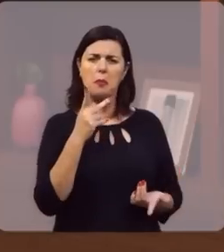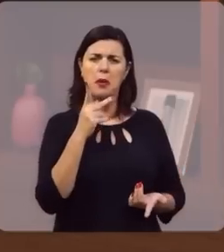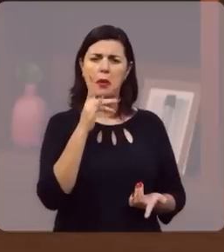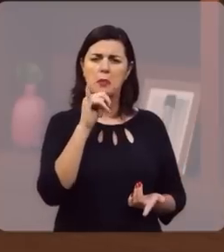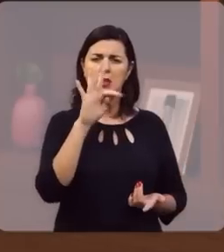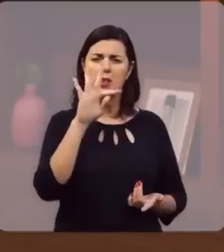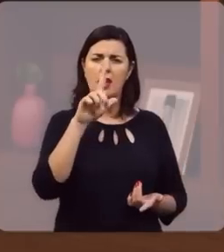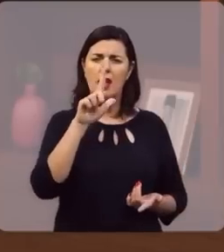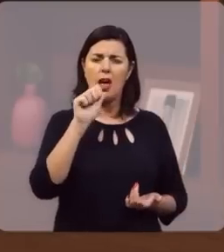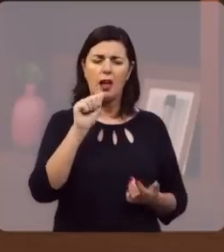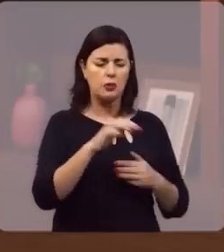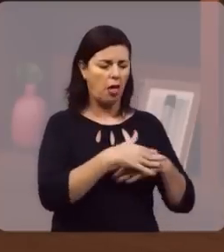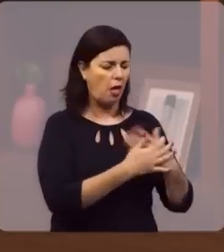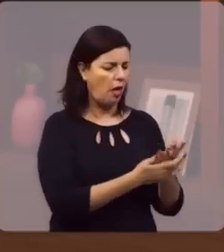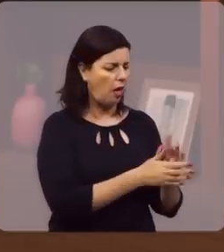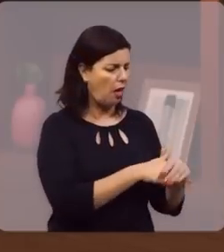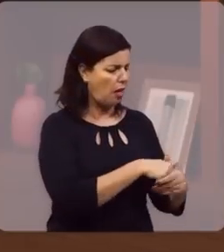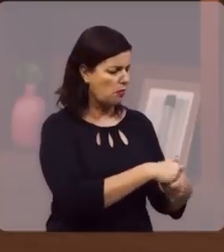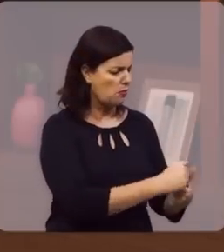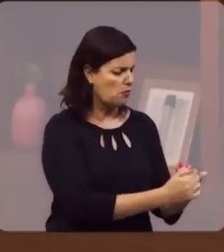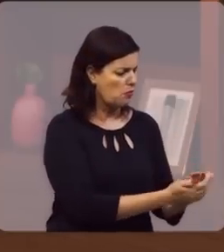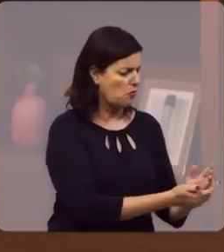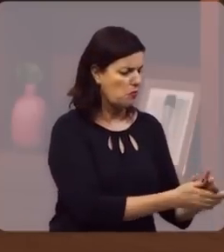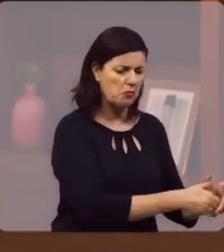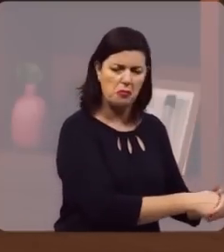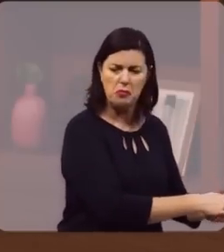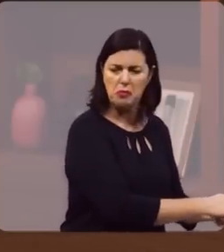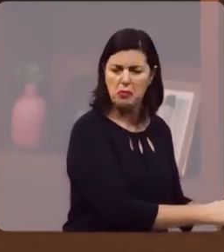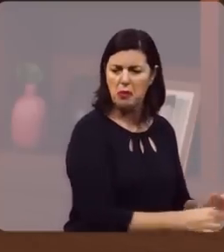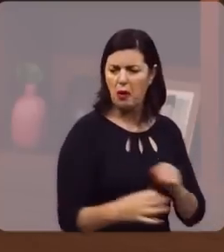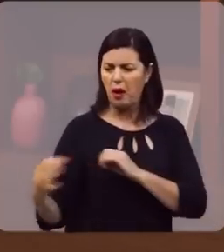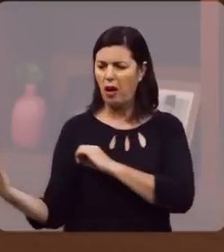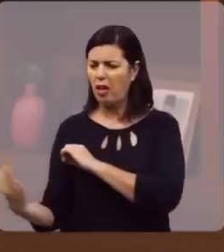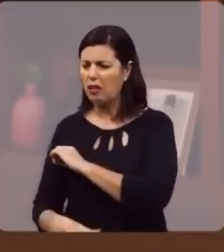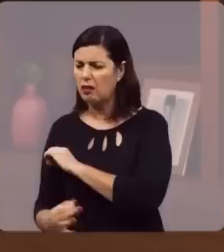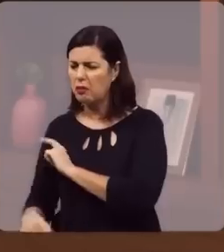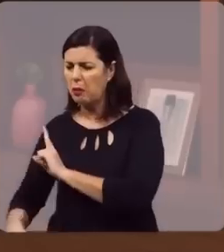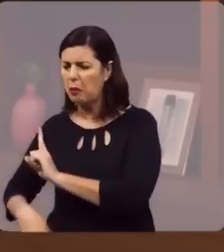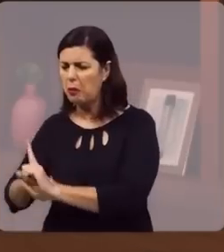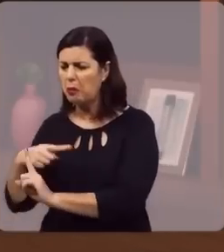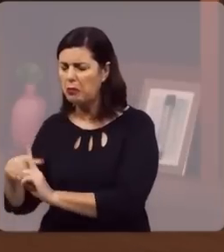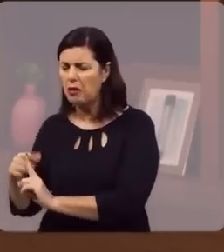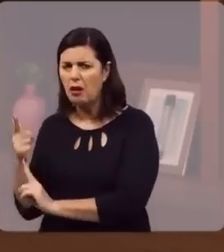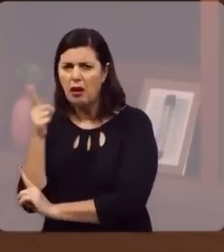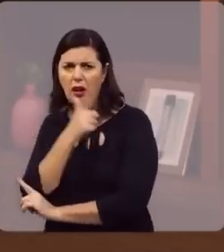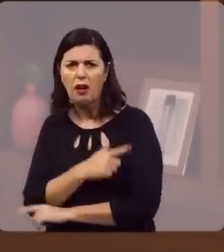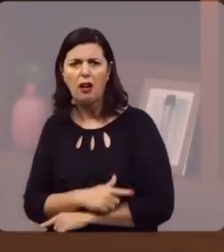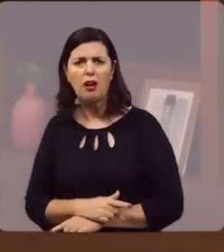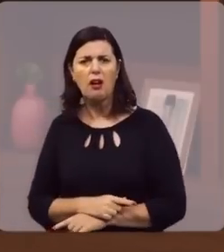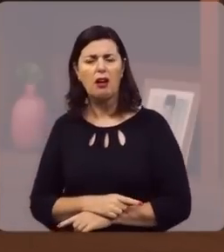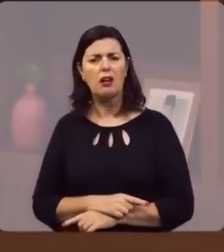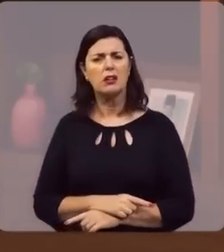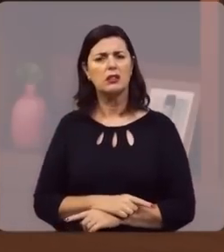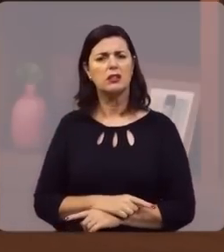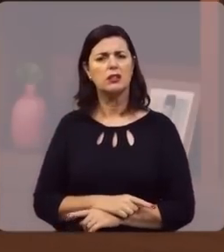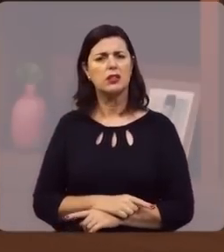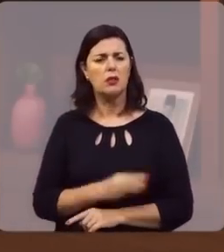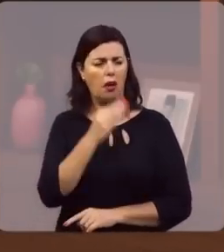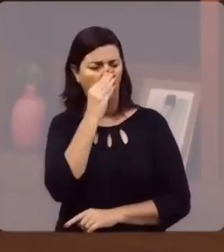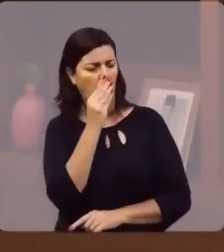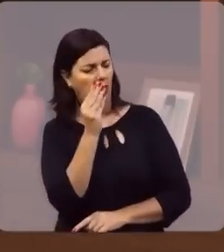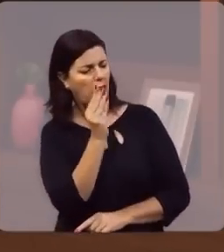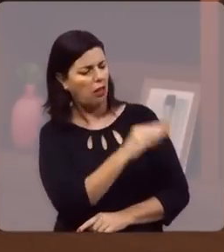conveniência e covardia o entregou para ser açoitado e crucificado ele foi rejeitado